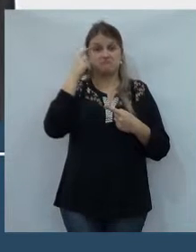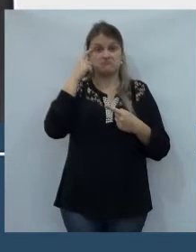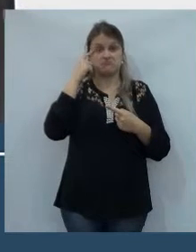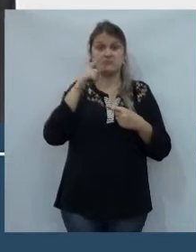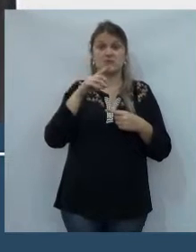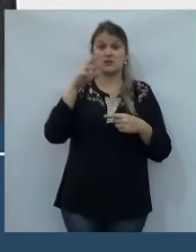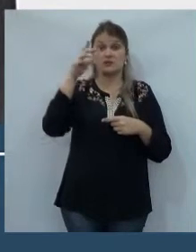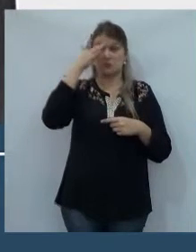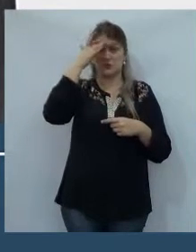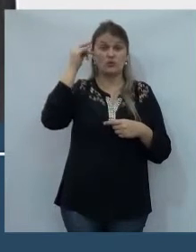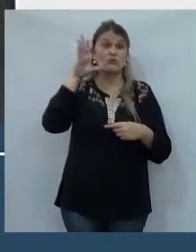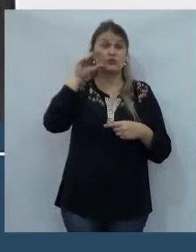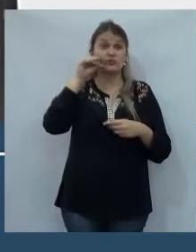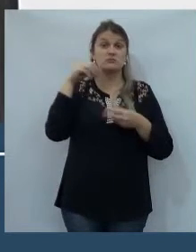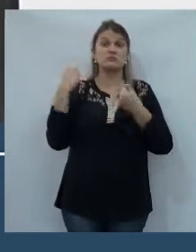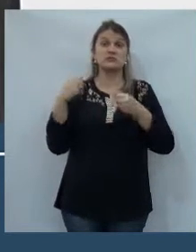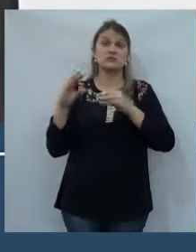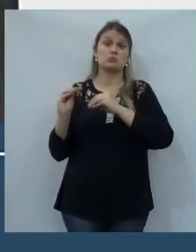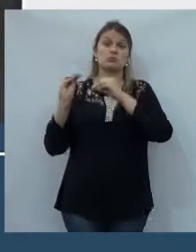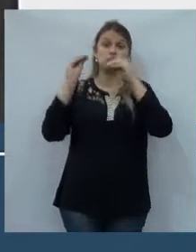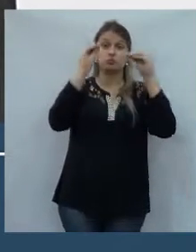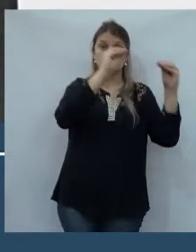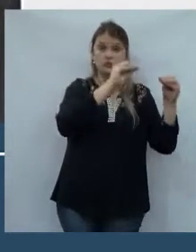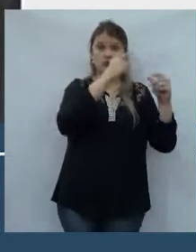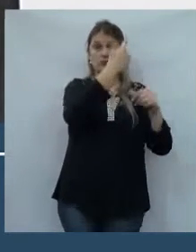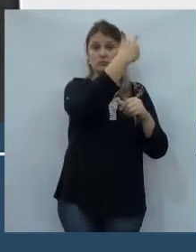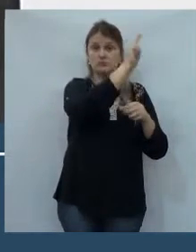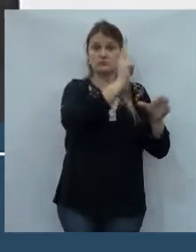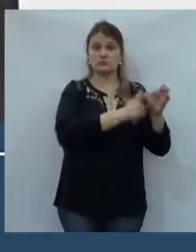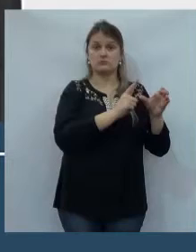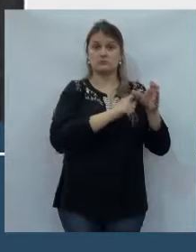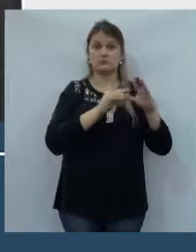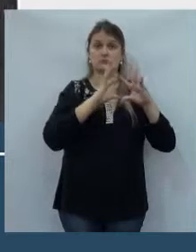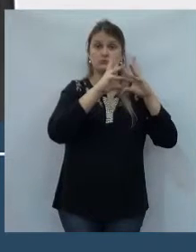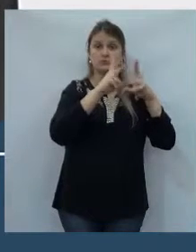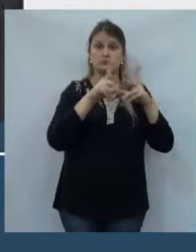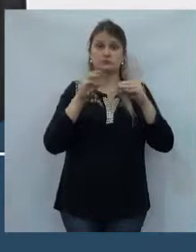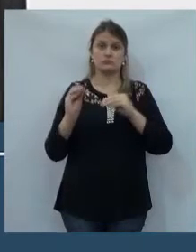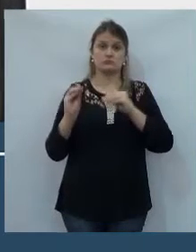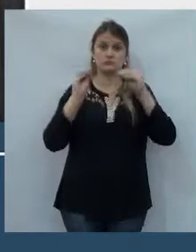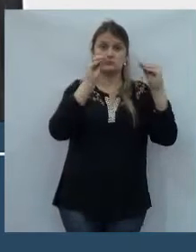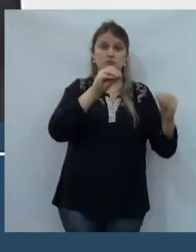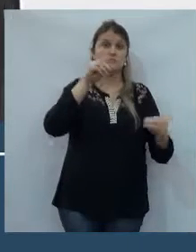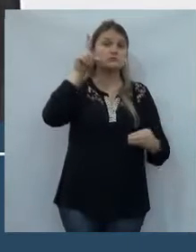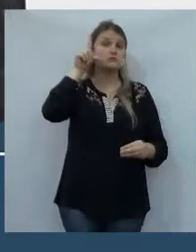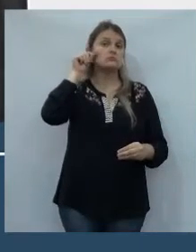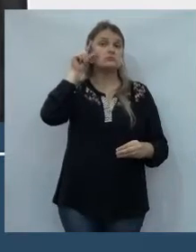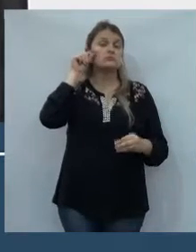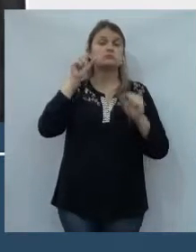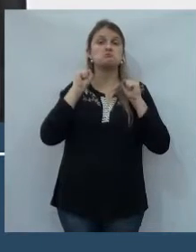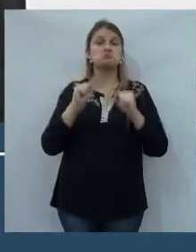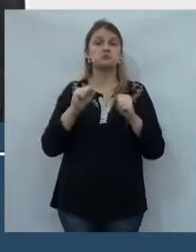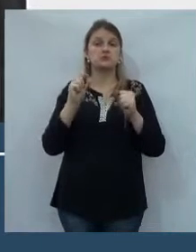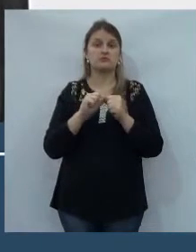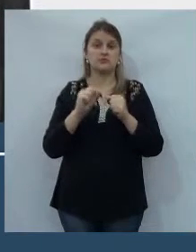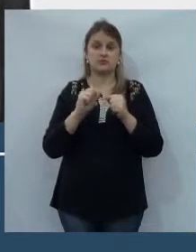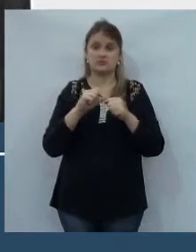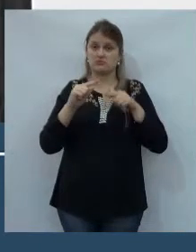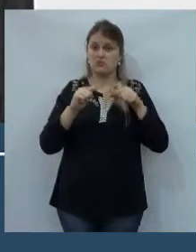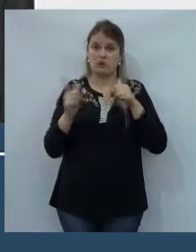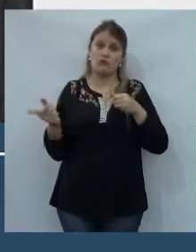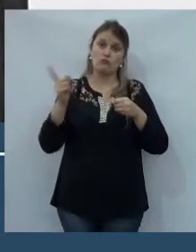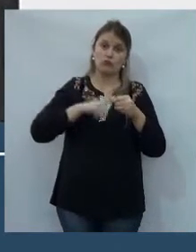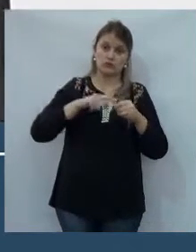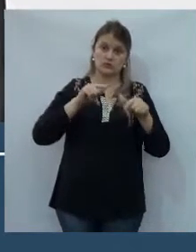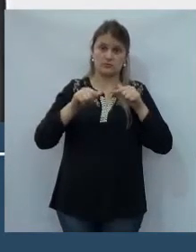Funcionários que aqui moram vão ter que se deslocar, possivelmente, para todos, para Guarapuava, para que possam fazer, vamos dizer assim, os